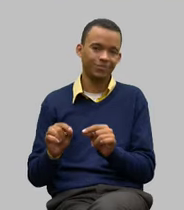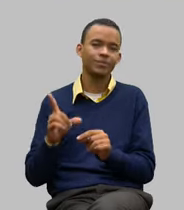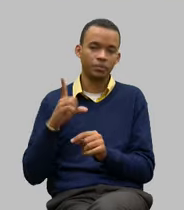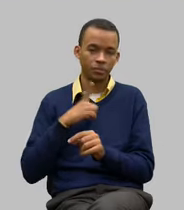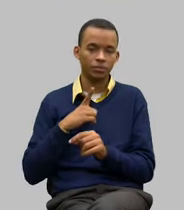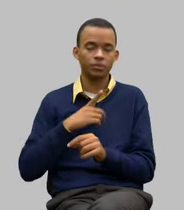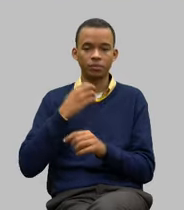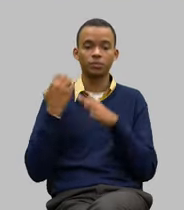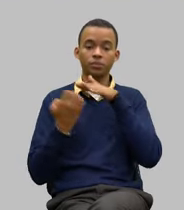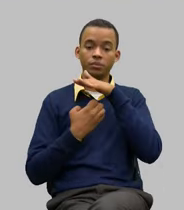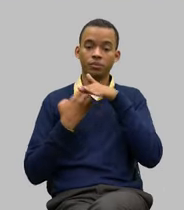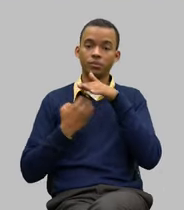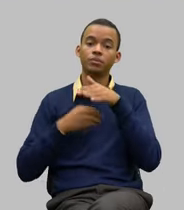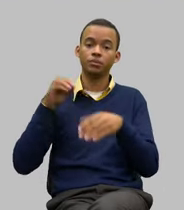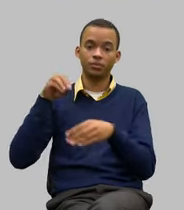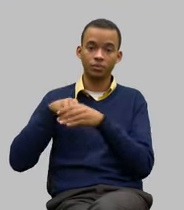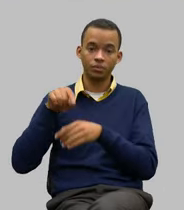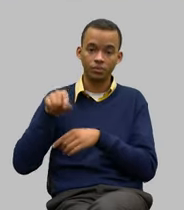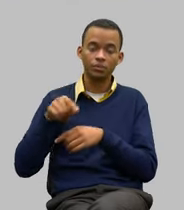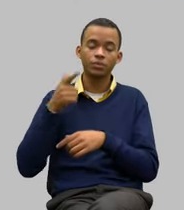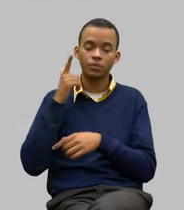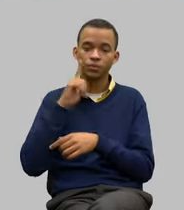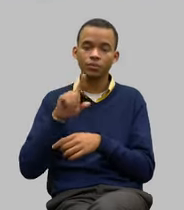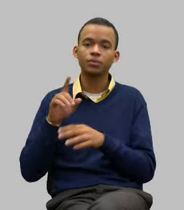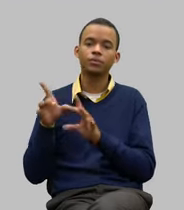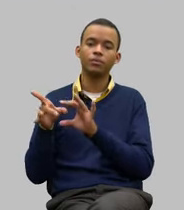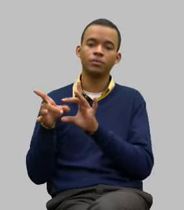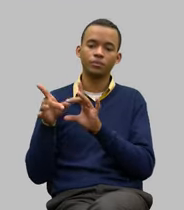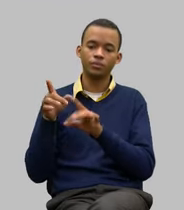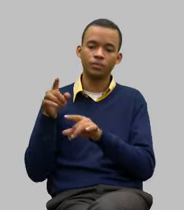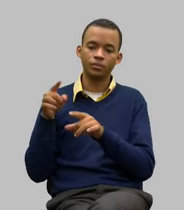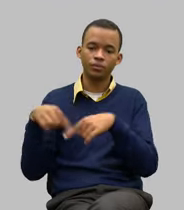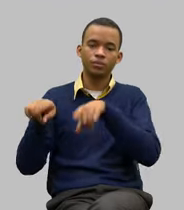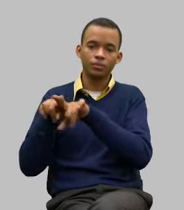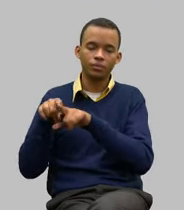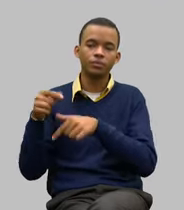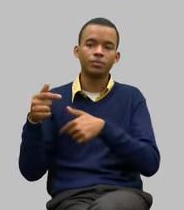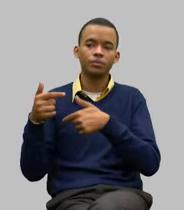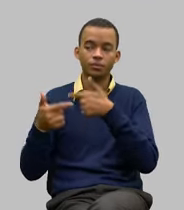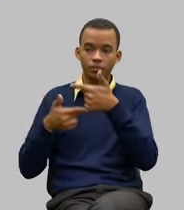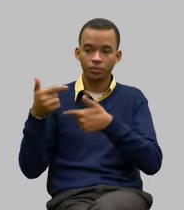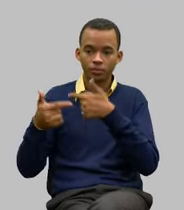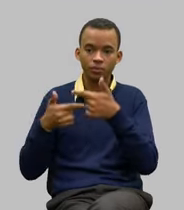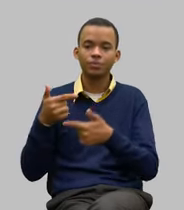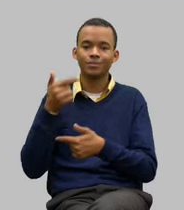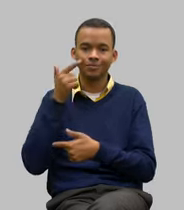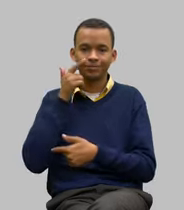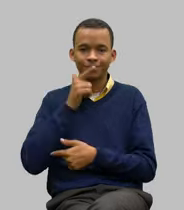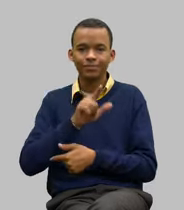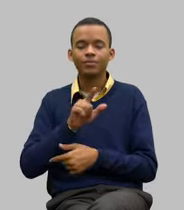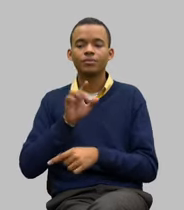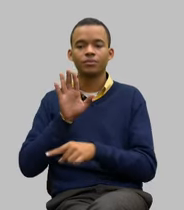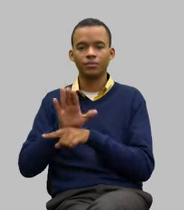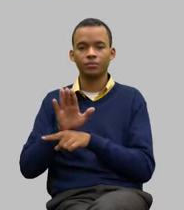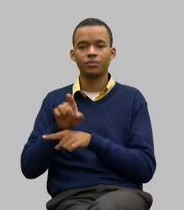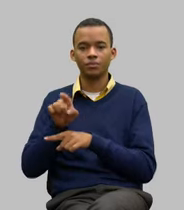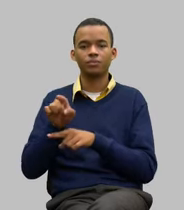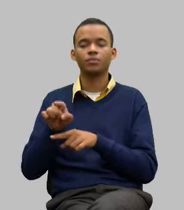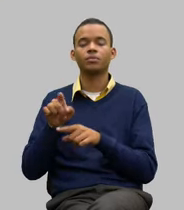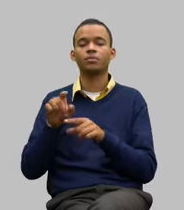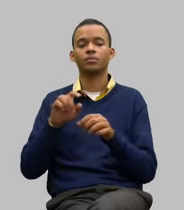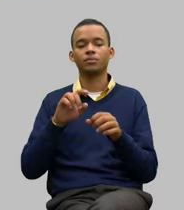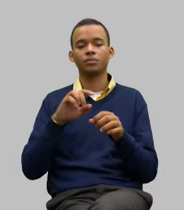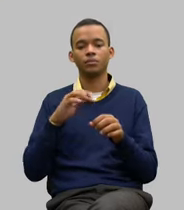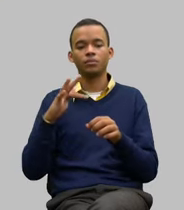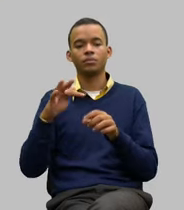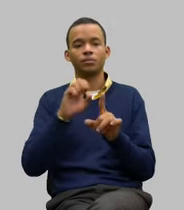gerando serviço né E essa responsabilização e de forma muito com muita qualidade e outros